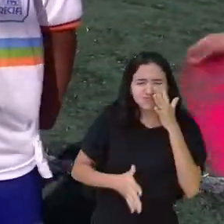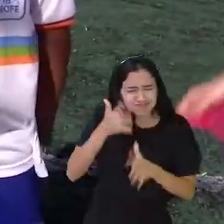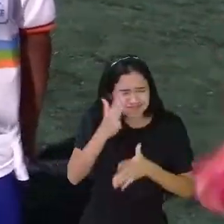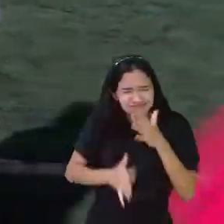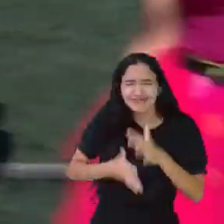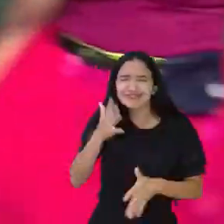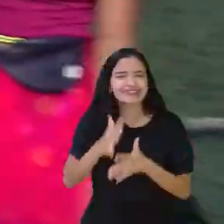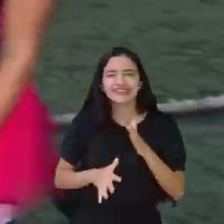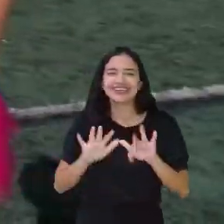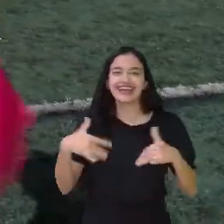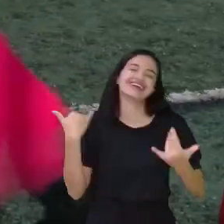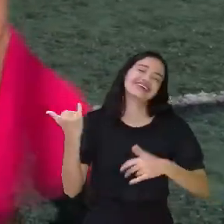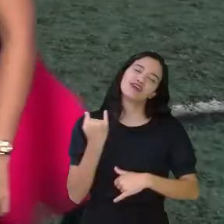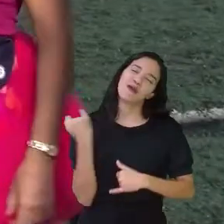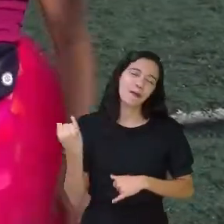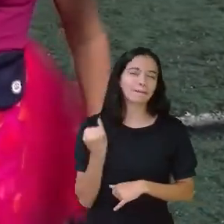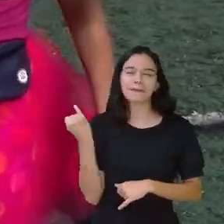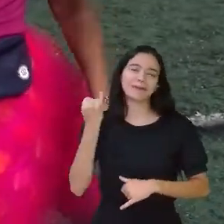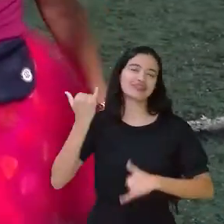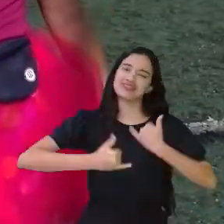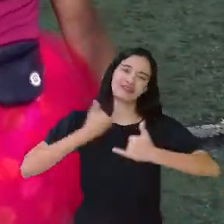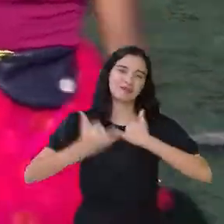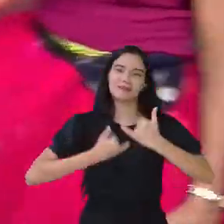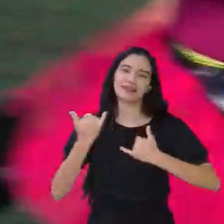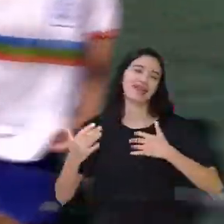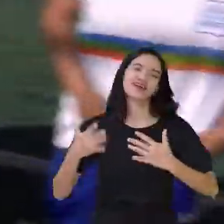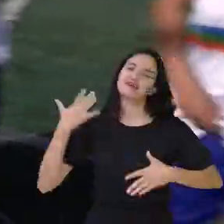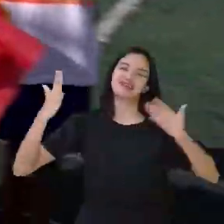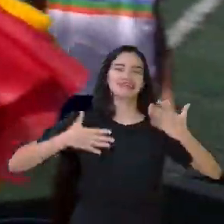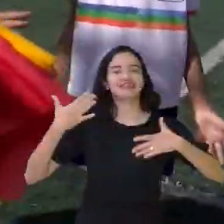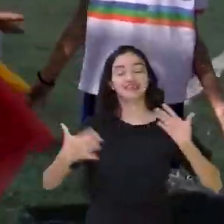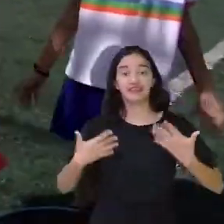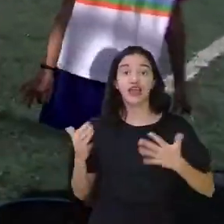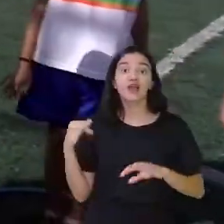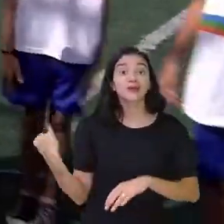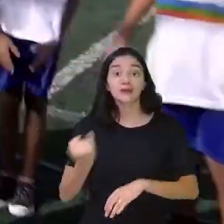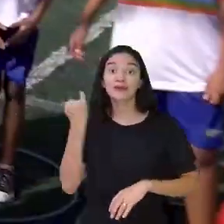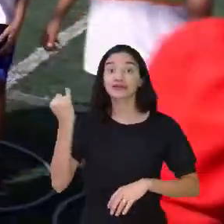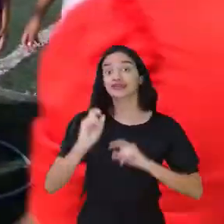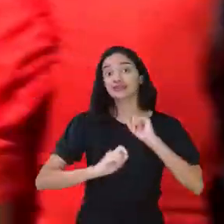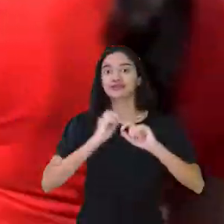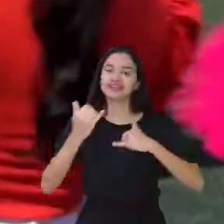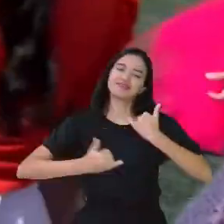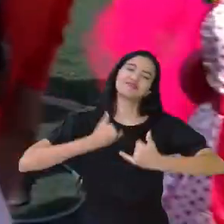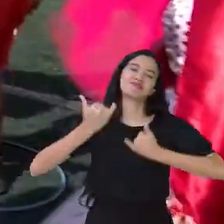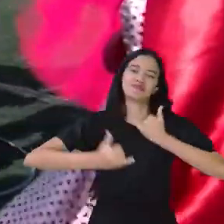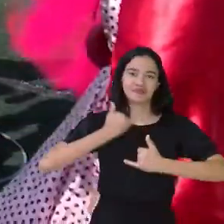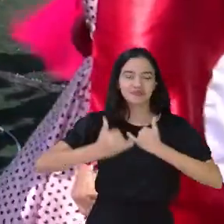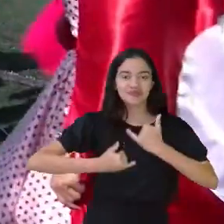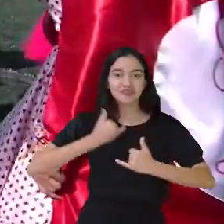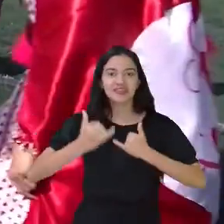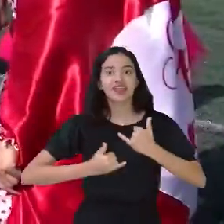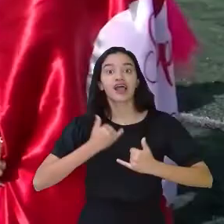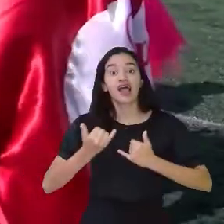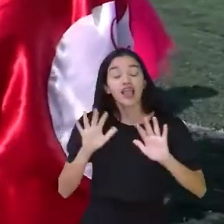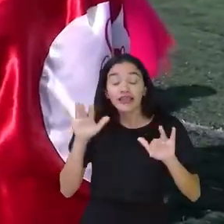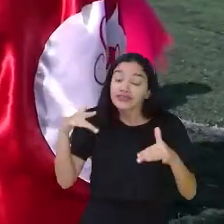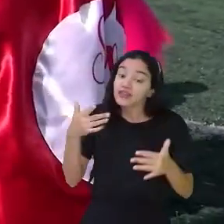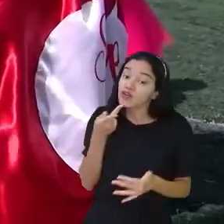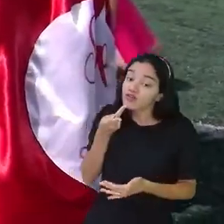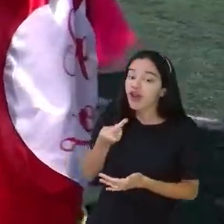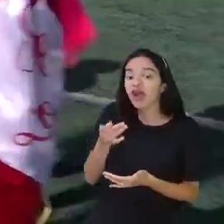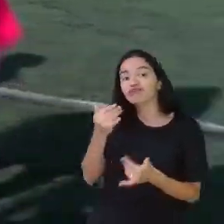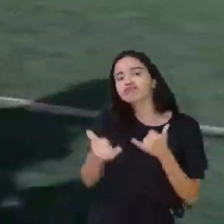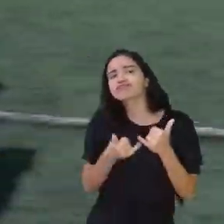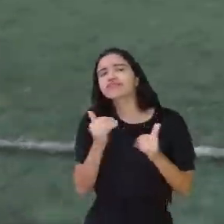né e assim eu me perdi que só mas o importante é E falando em